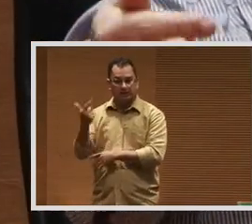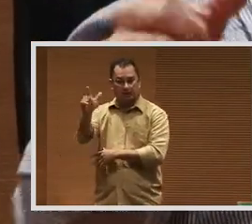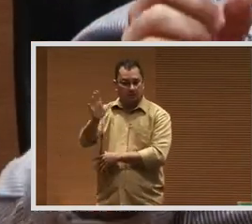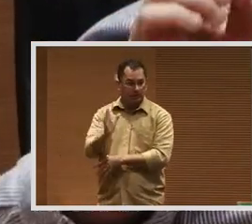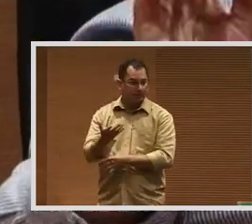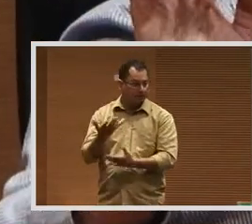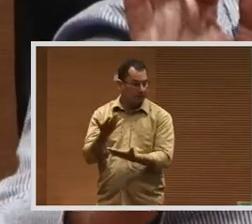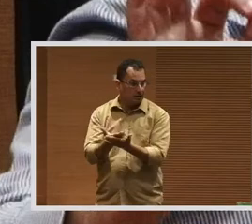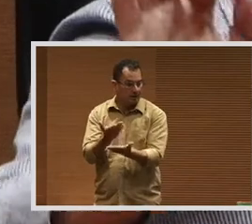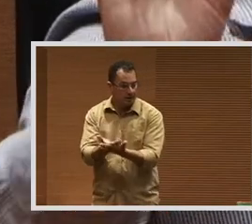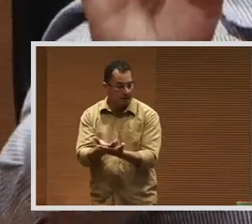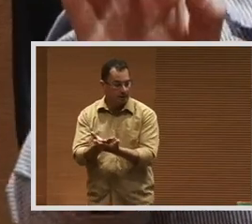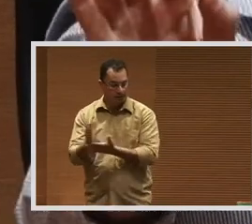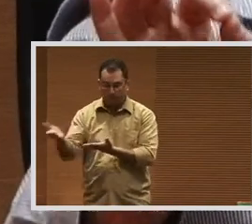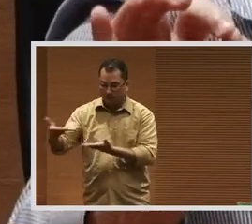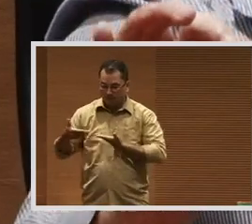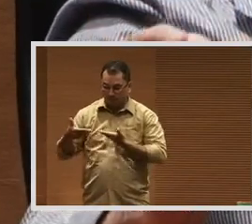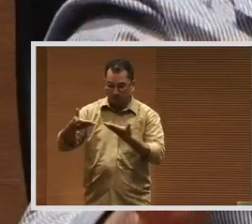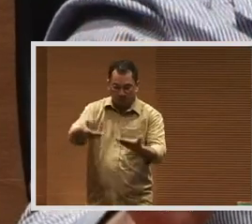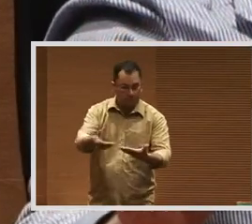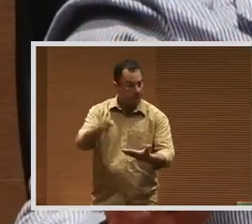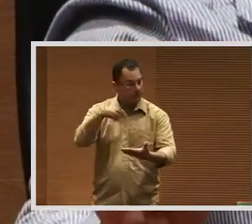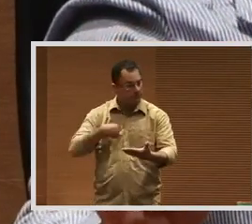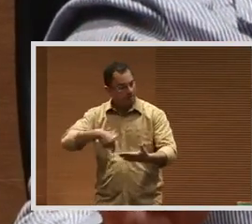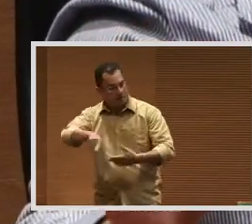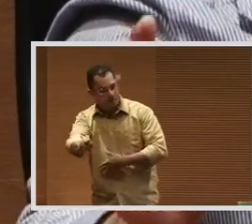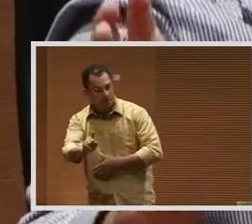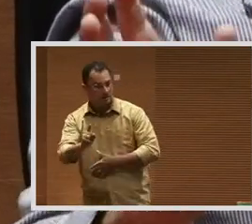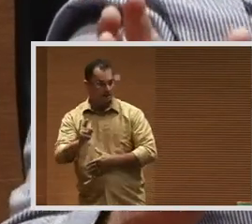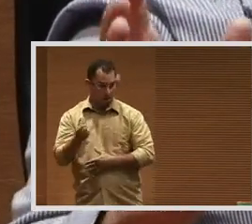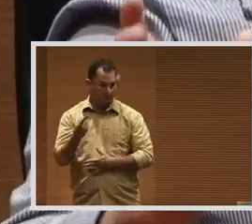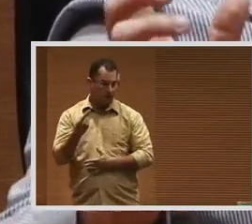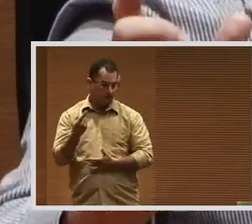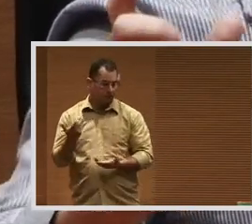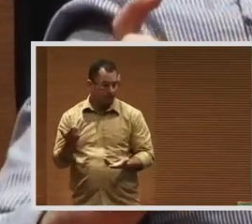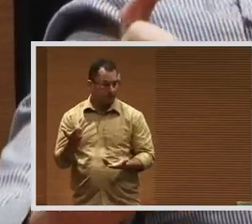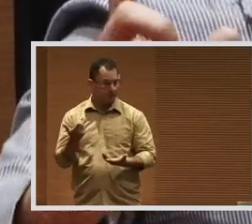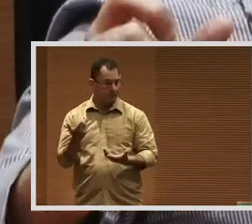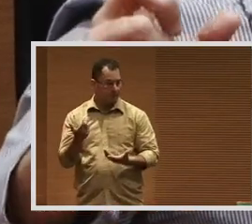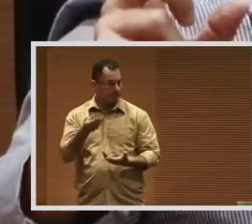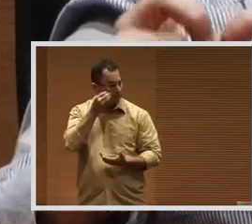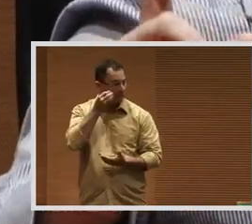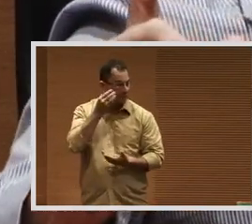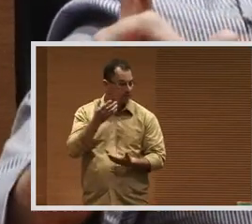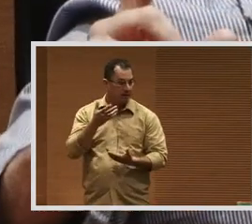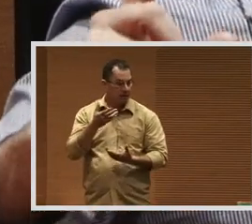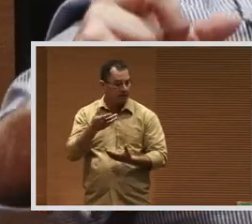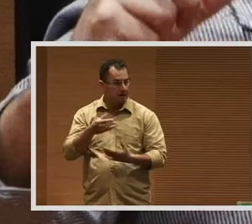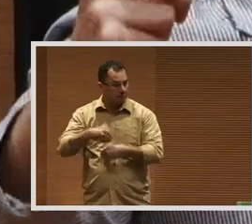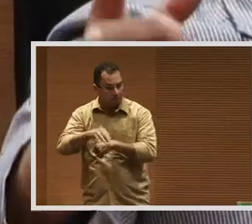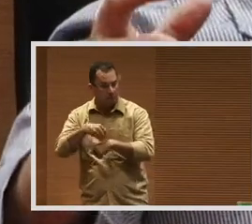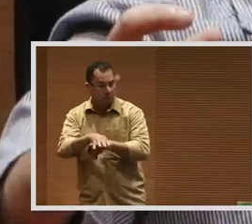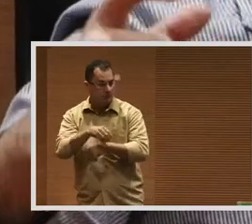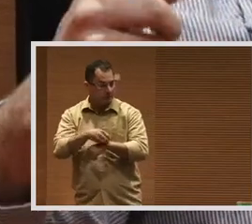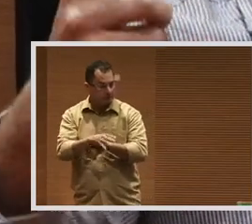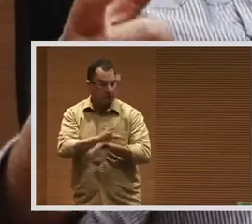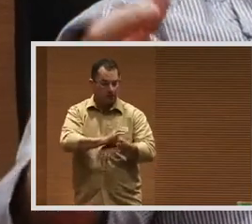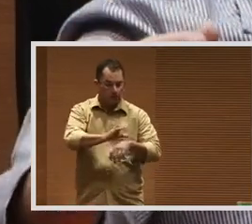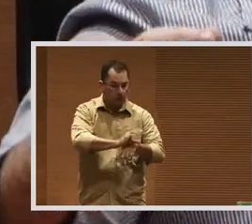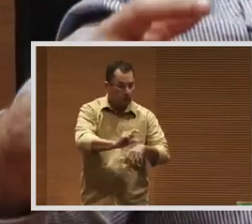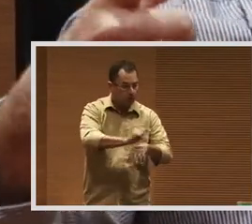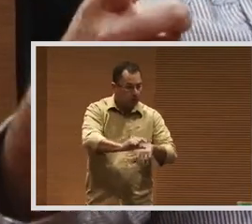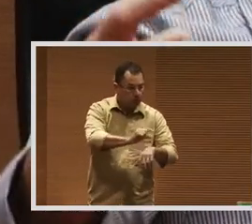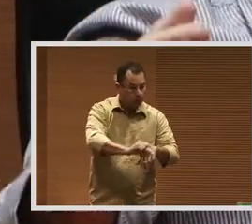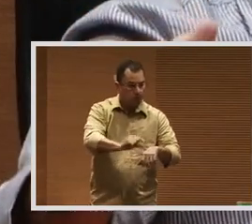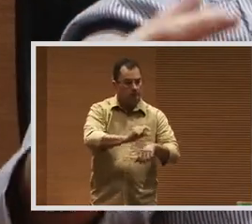por semestre, que eu vou ali, largo uma semente, e muito assim, em pequenos cursos, em pequenos momentos,